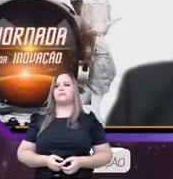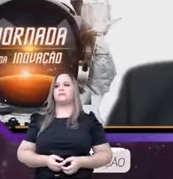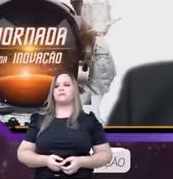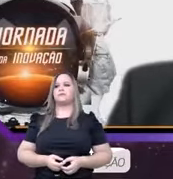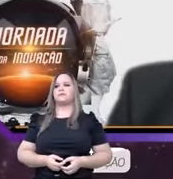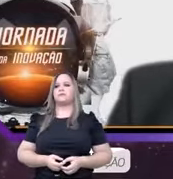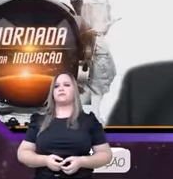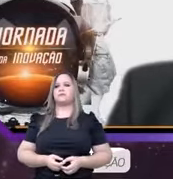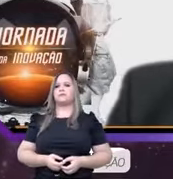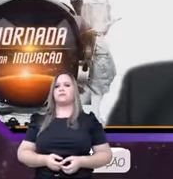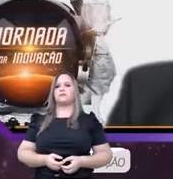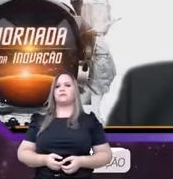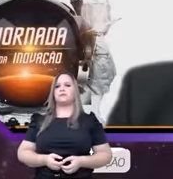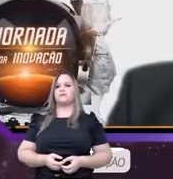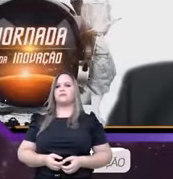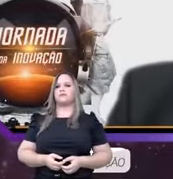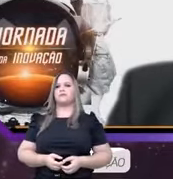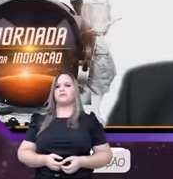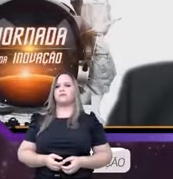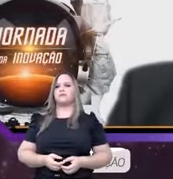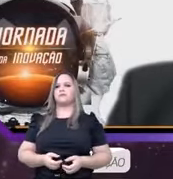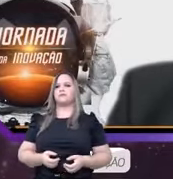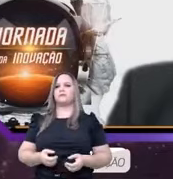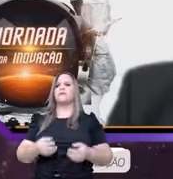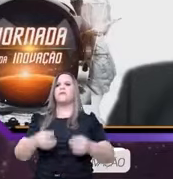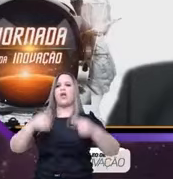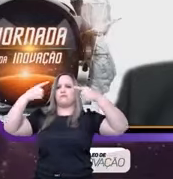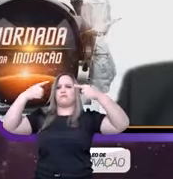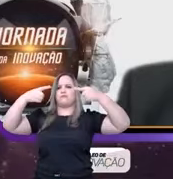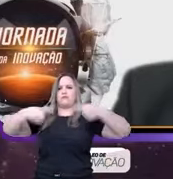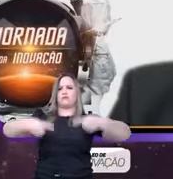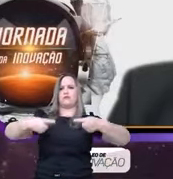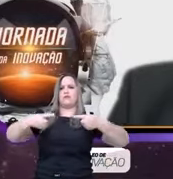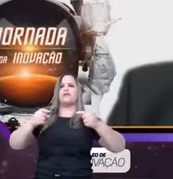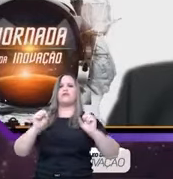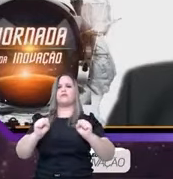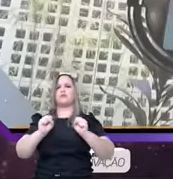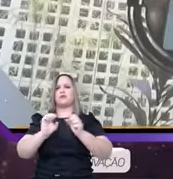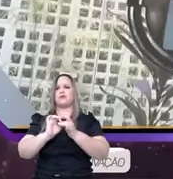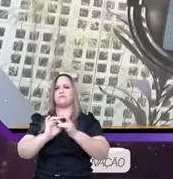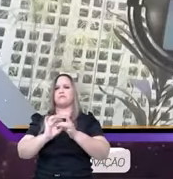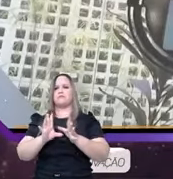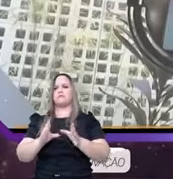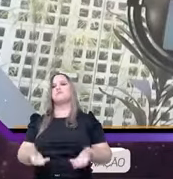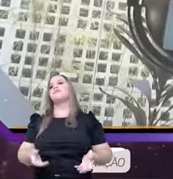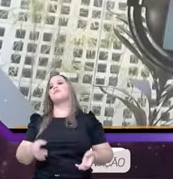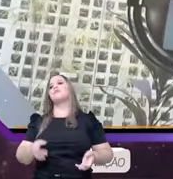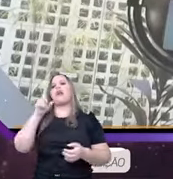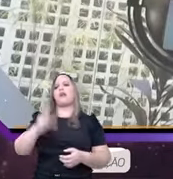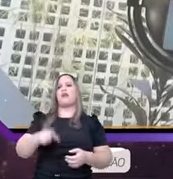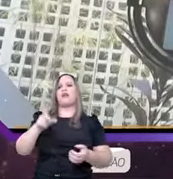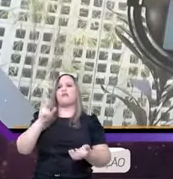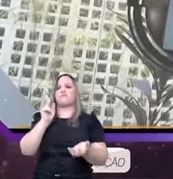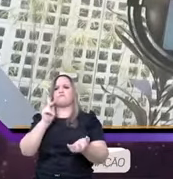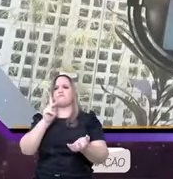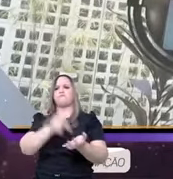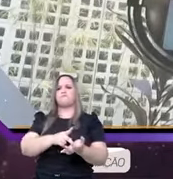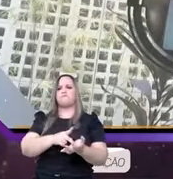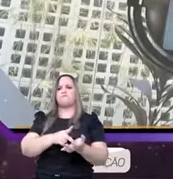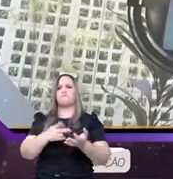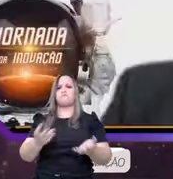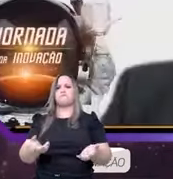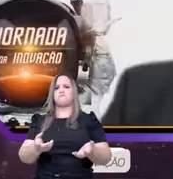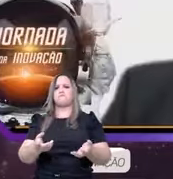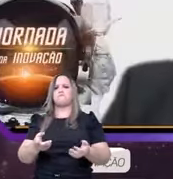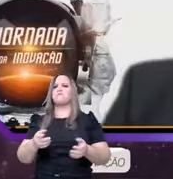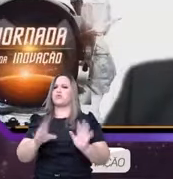Se o senhor quiser apresentar desde já o desafio, por favor, fique à vontade. Okay. O desafio, na verdade, é, com tudo que eu apresentei